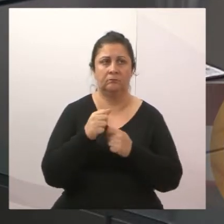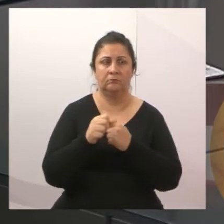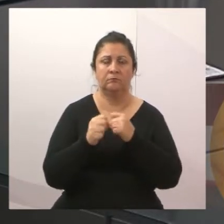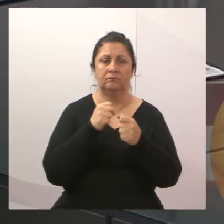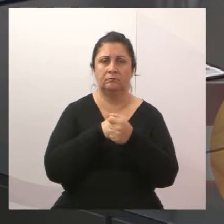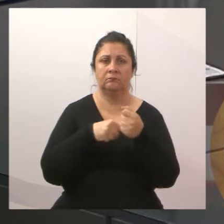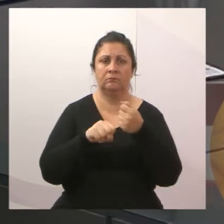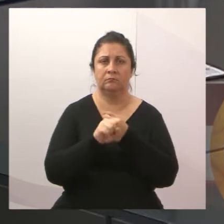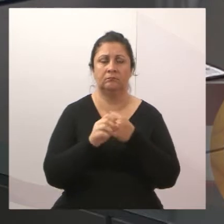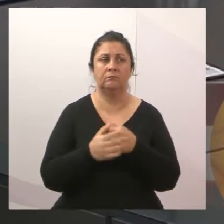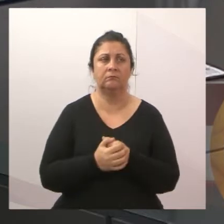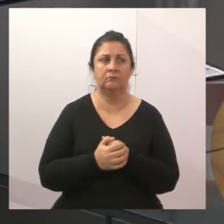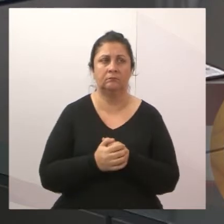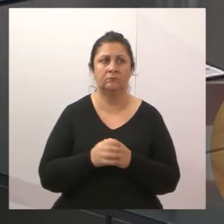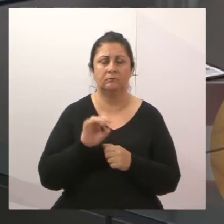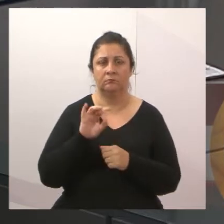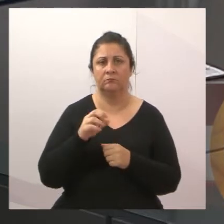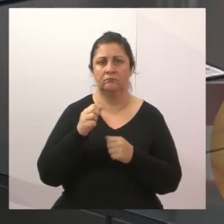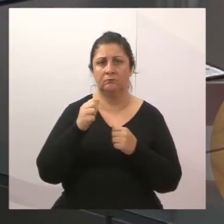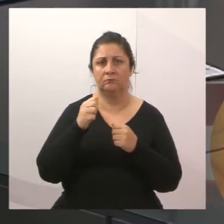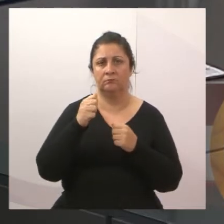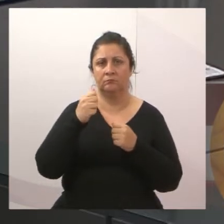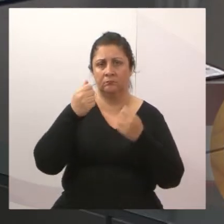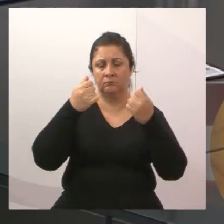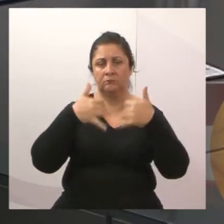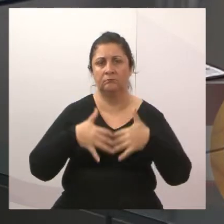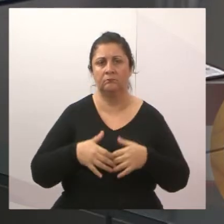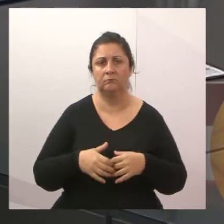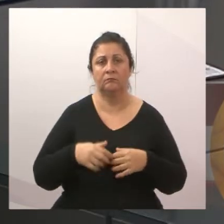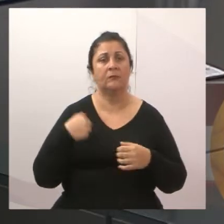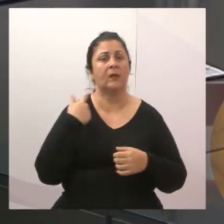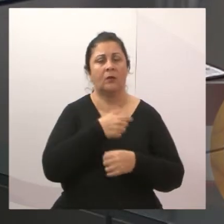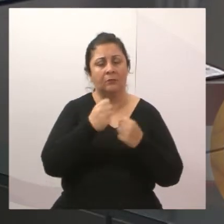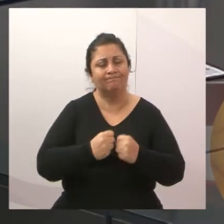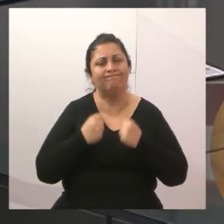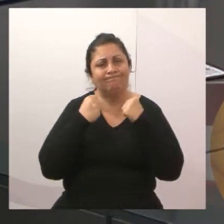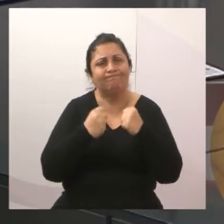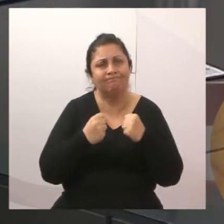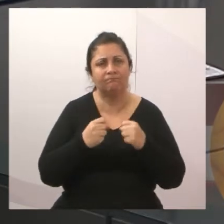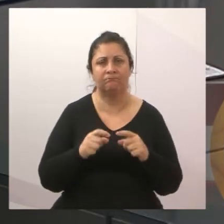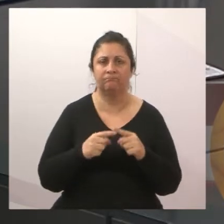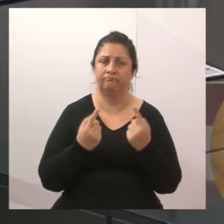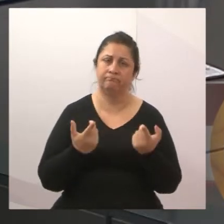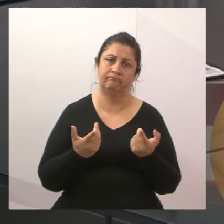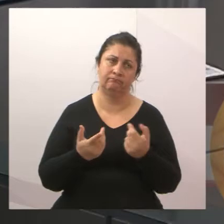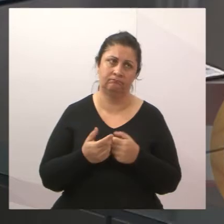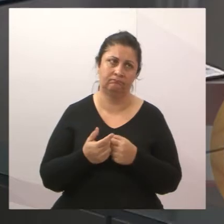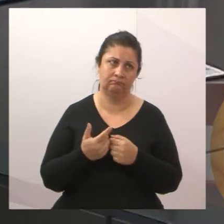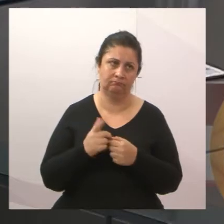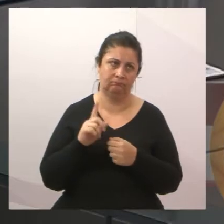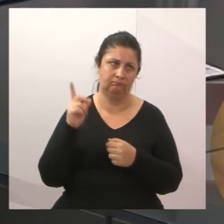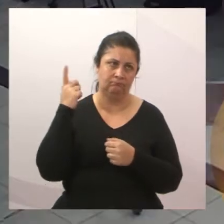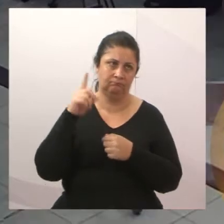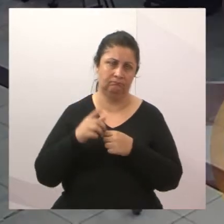vulneráveis. Então, eu só queria deixar claro que não faltou esforço do município de Jacareí em busca do Bom